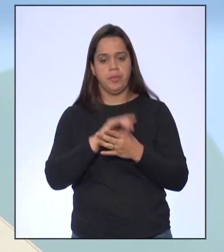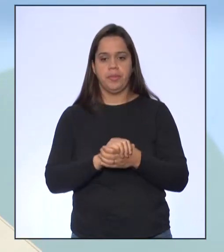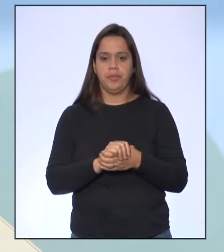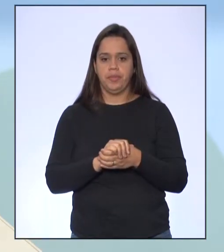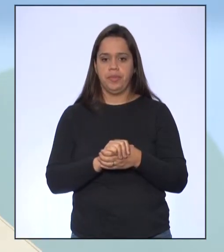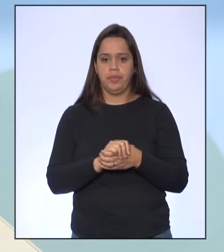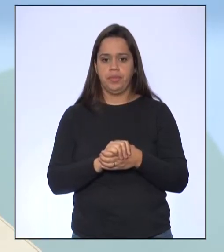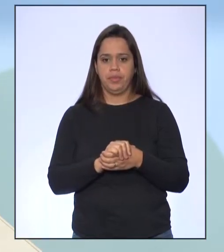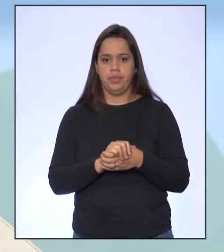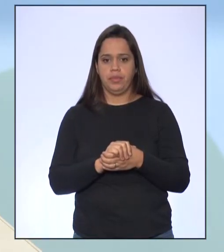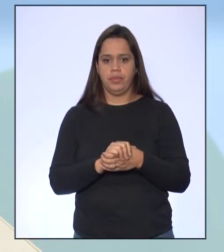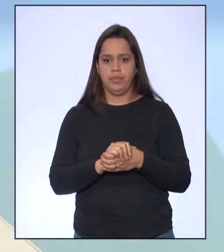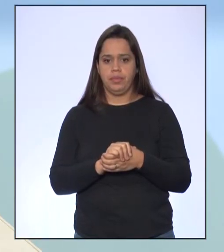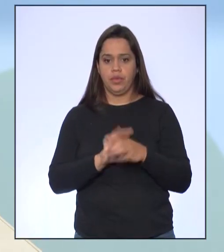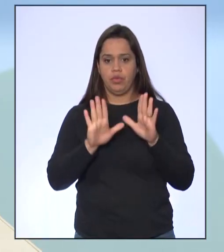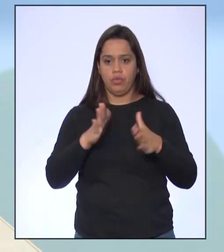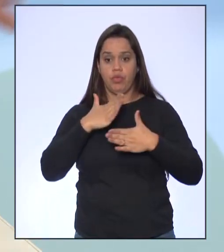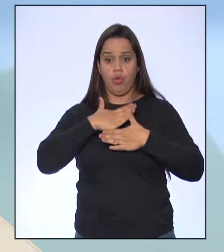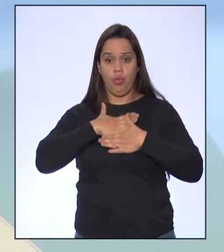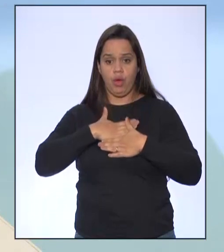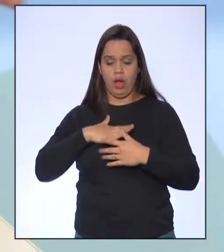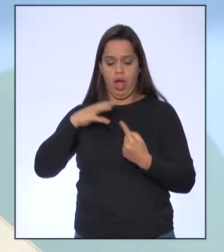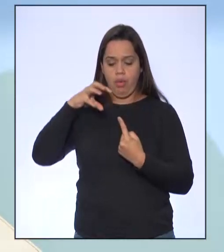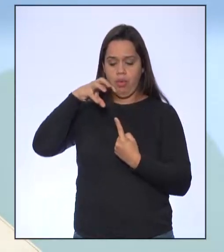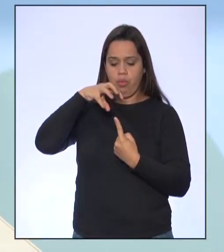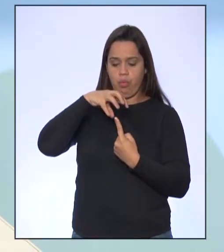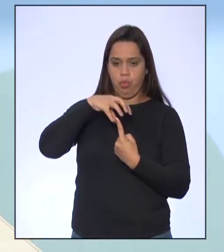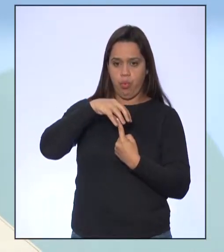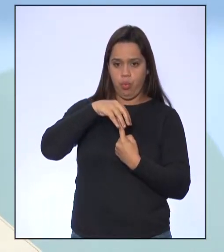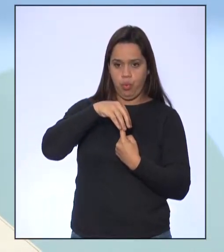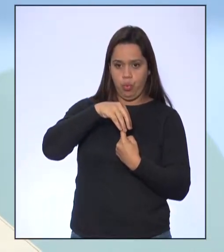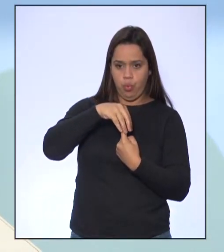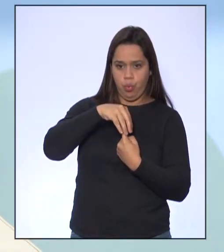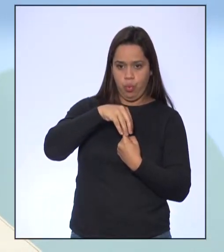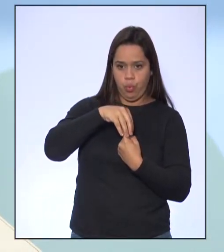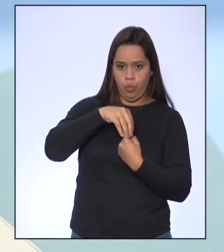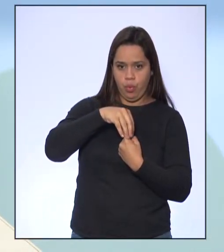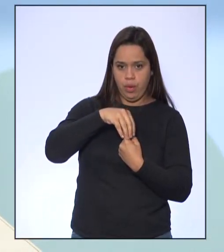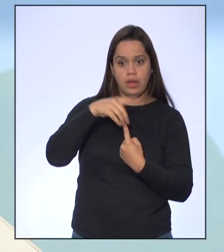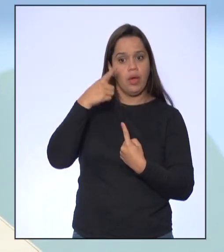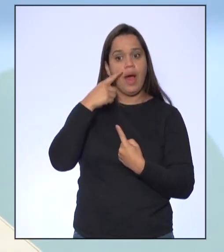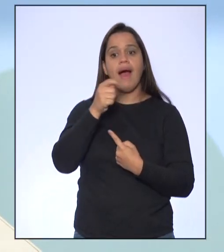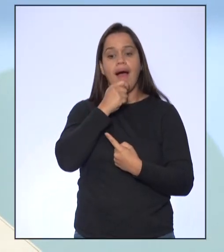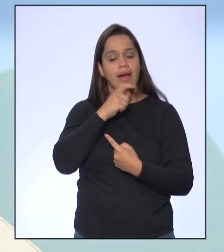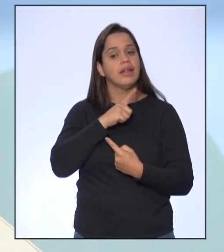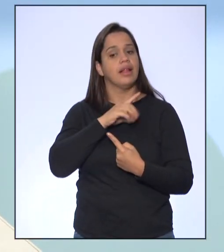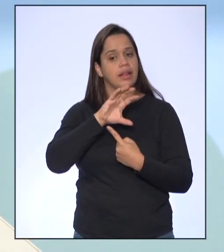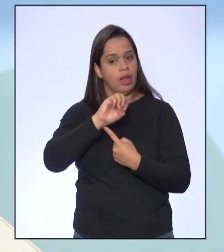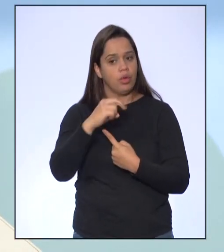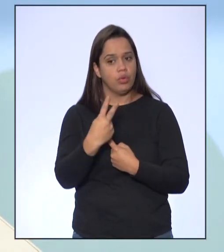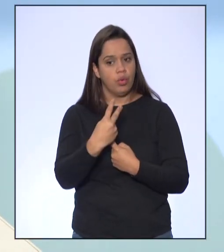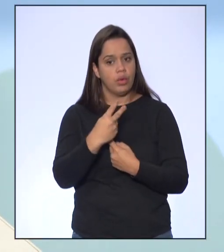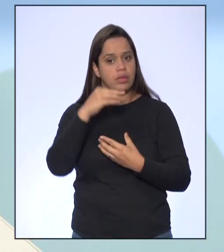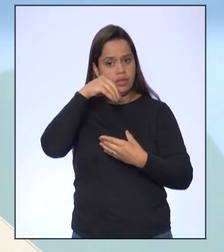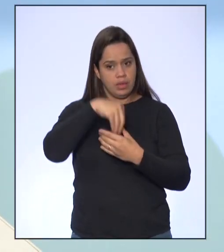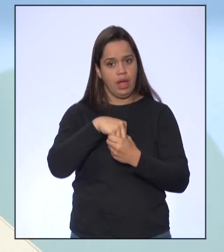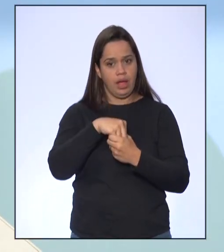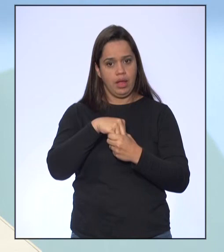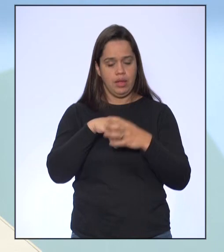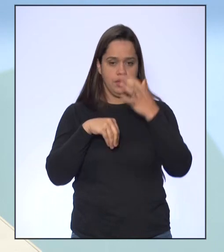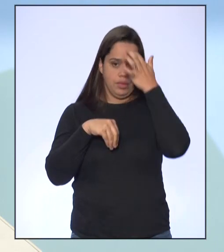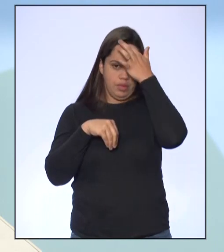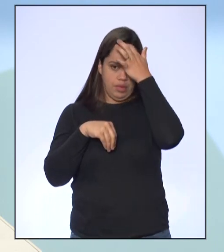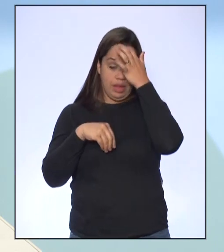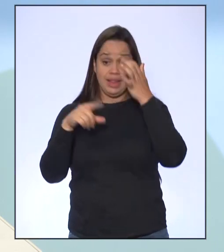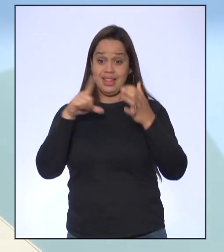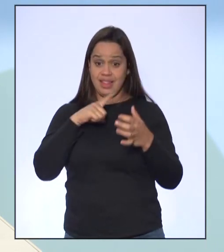Ó, coloquei com calma, porque senão você vai falar assim, professora, a senhora vai apagar a vela. Então, tem oxigênio lá dentro ainda. Enquanto tiver oxigênio aqui